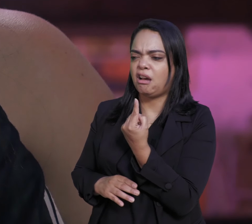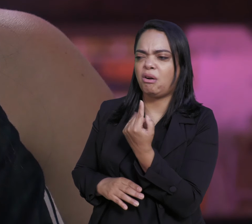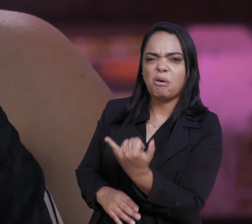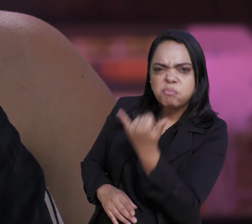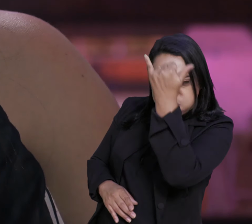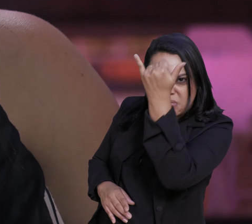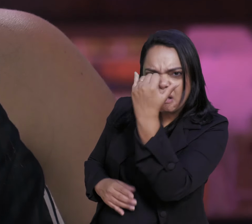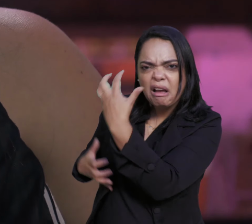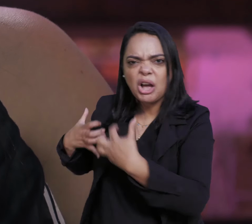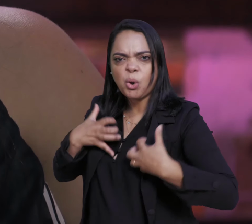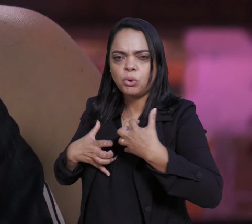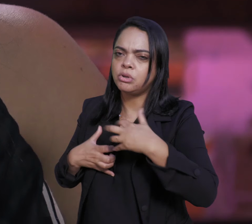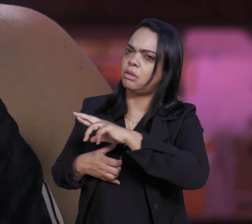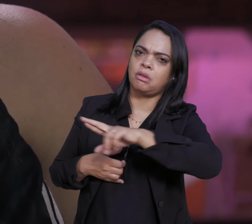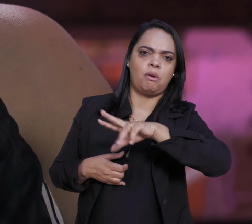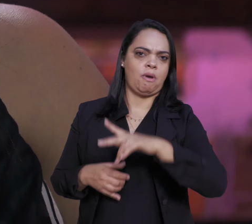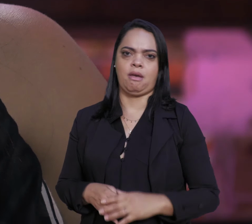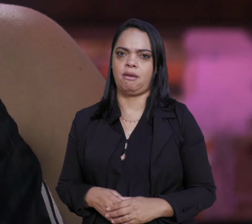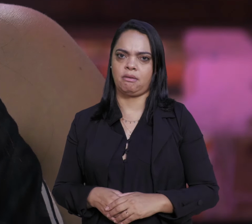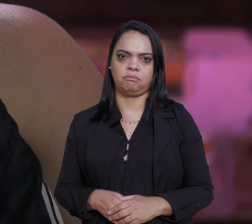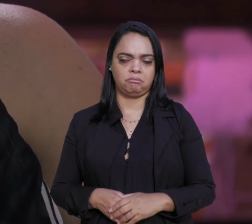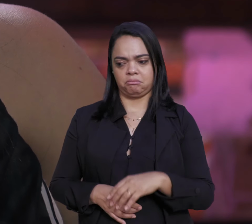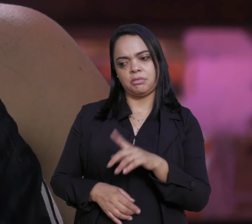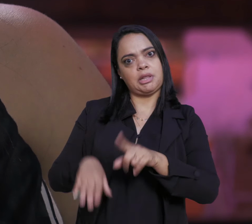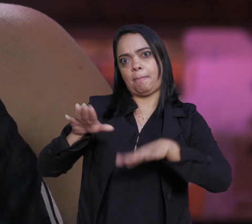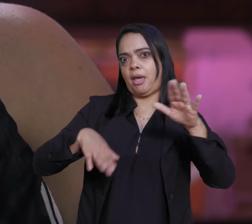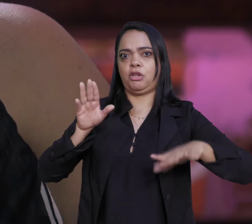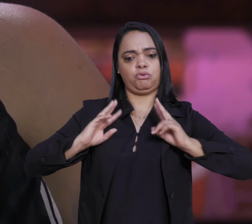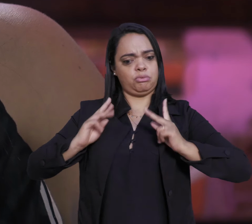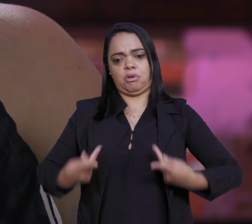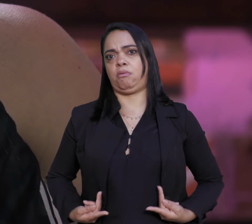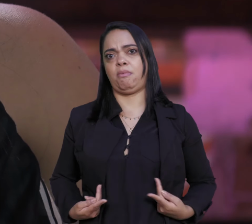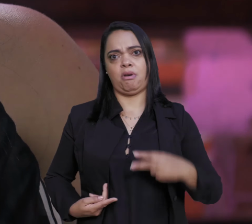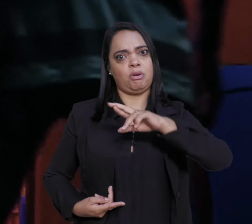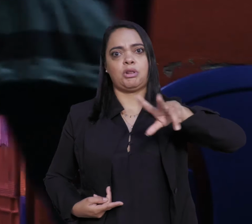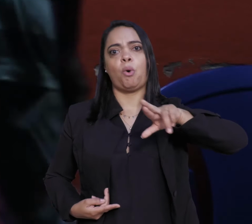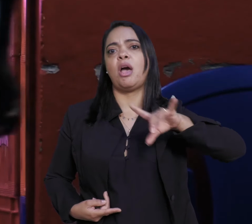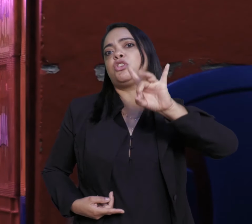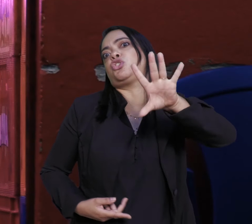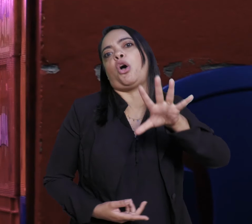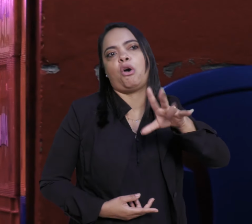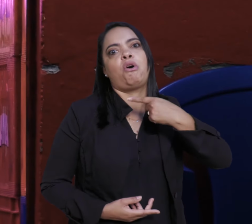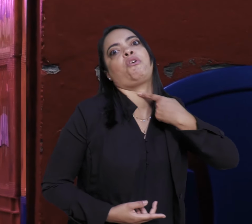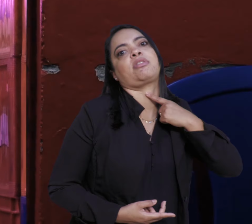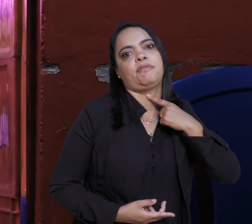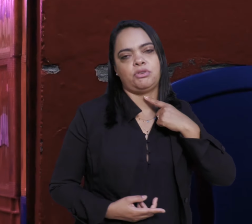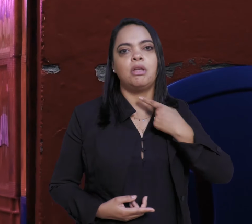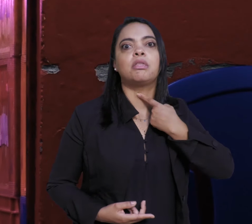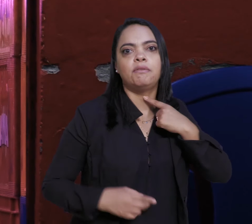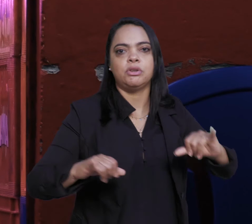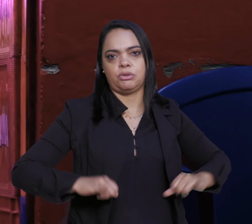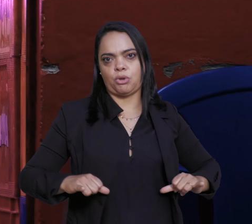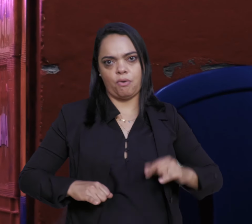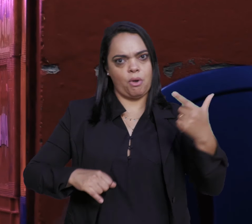angústia, porque, na verdade, eu acho que isso é do ser humano, não é só da categoria. Né? É lógico que a categoria sofre